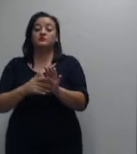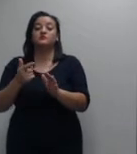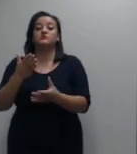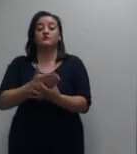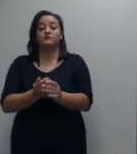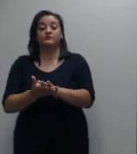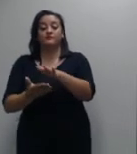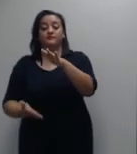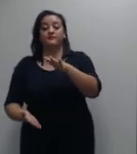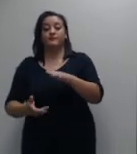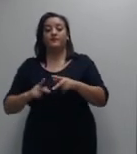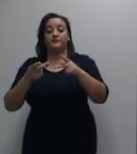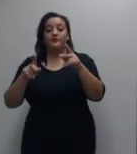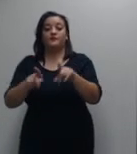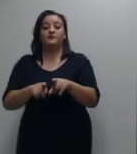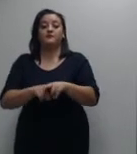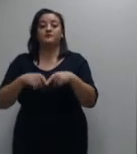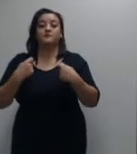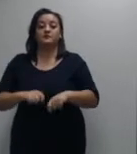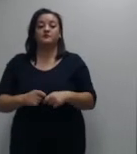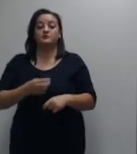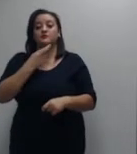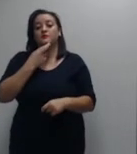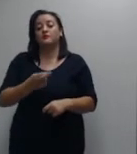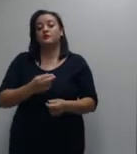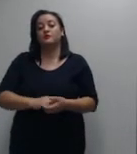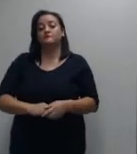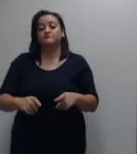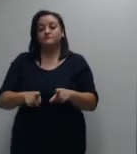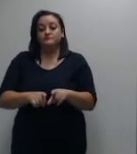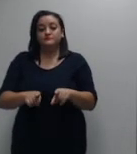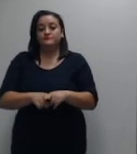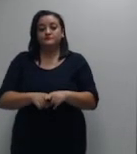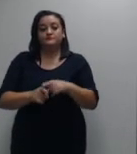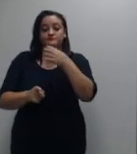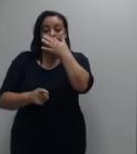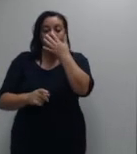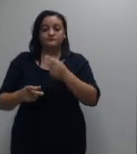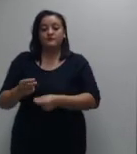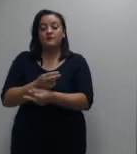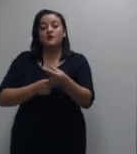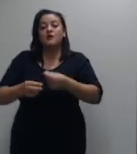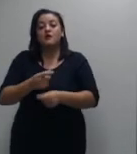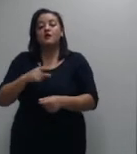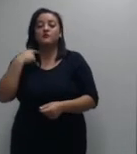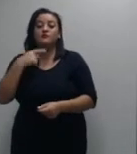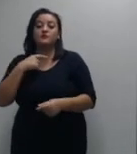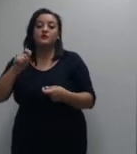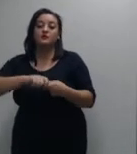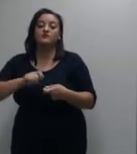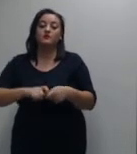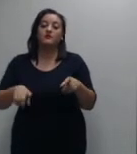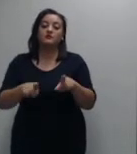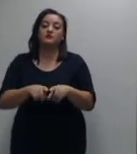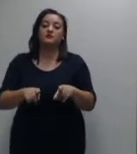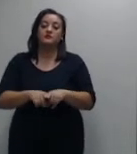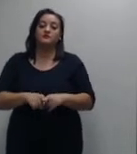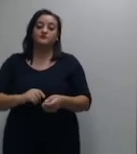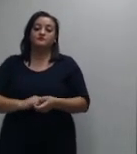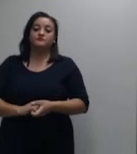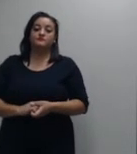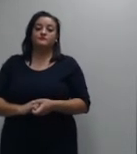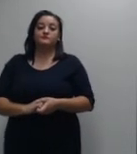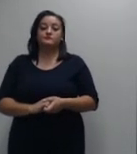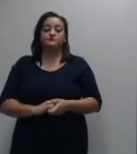o vencimento deverá responder pelos ônus sucumbenciais sendo os honorários advocatícios arbitrados por apreciação equitativa